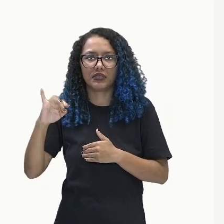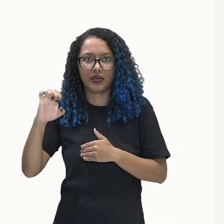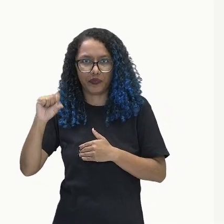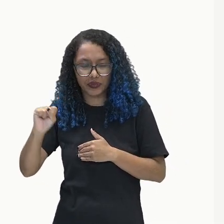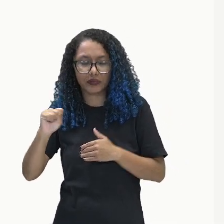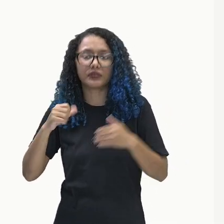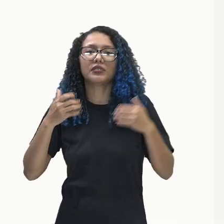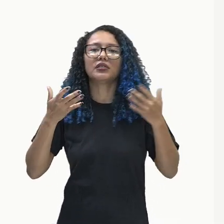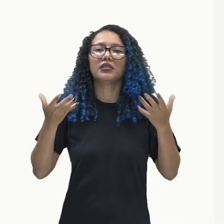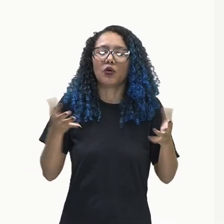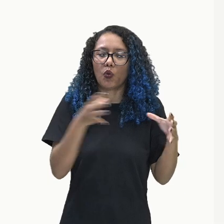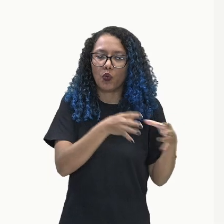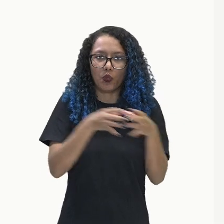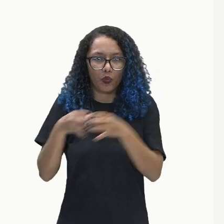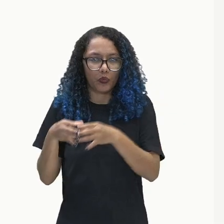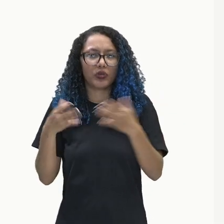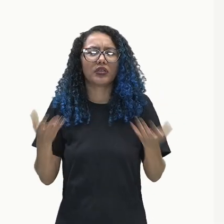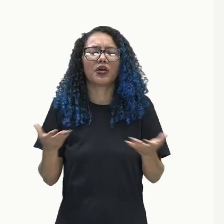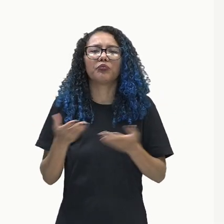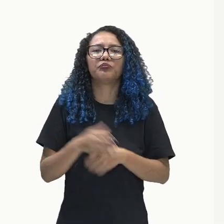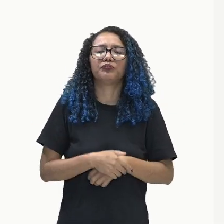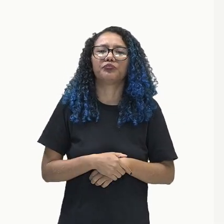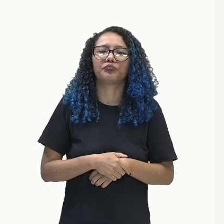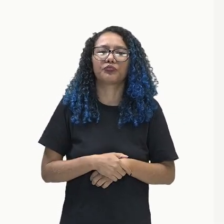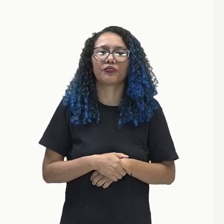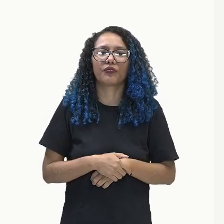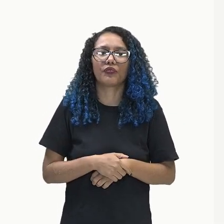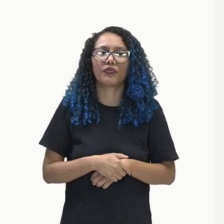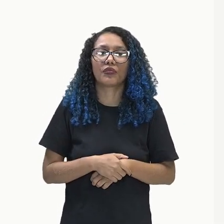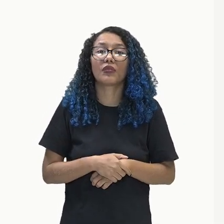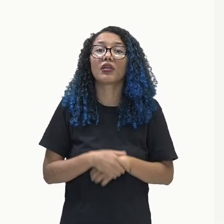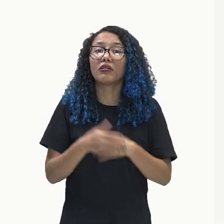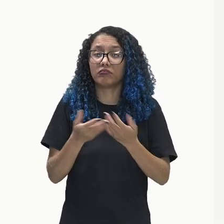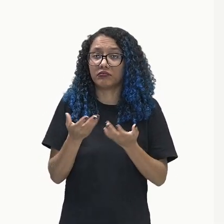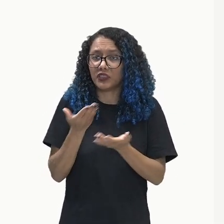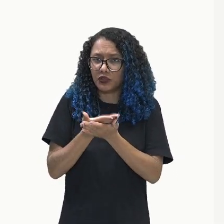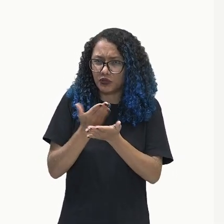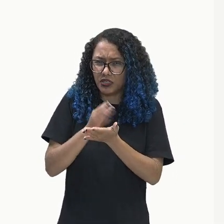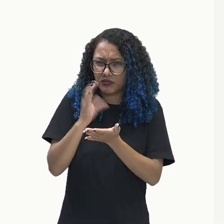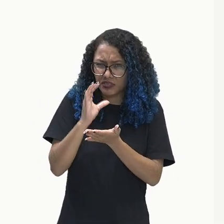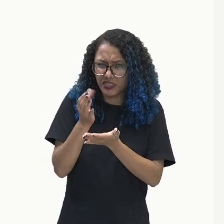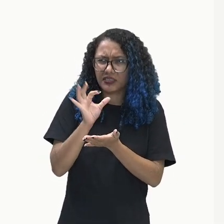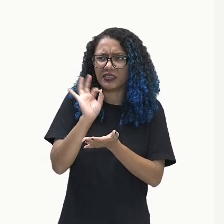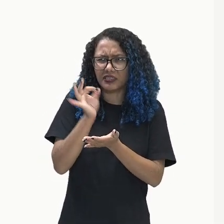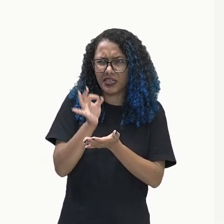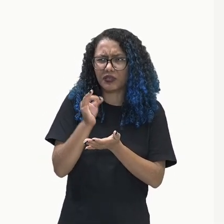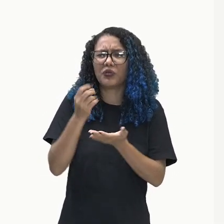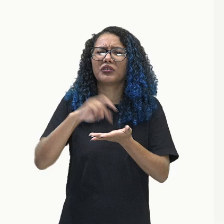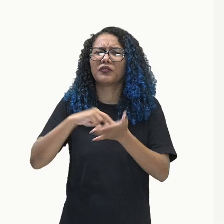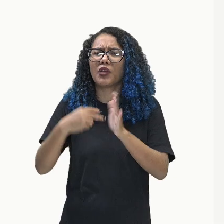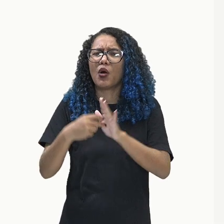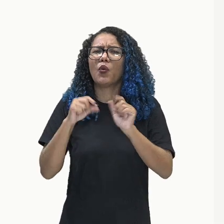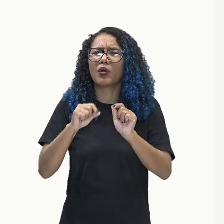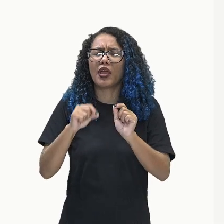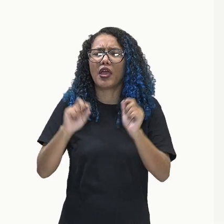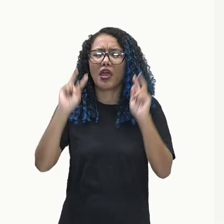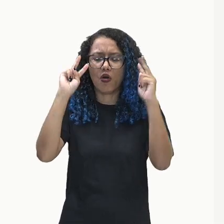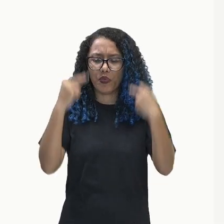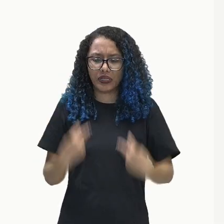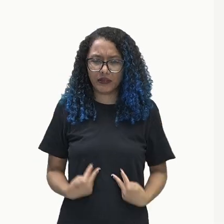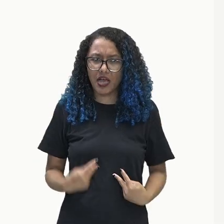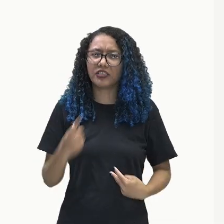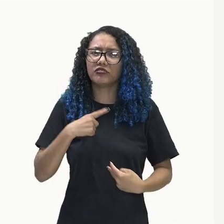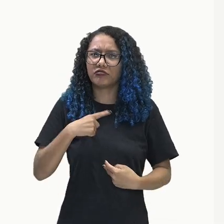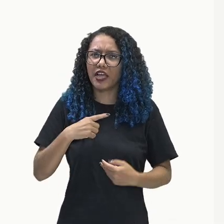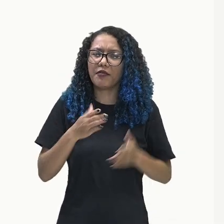com a ideia de que o homem ele passou por uma evolução, por fases evolutivas, desde